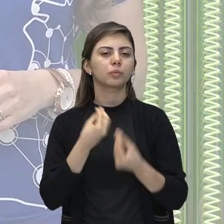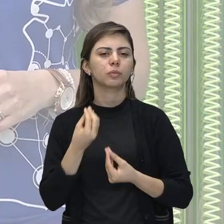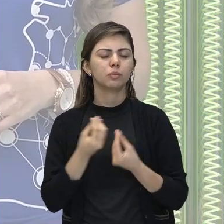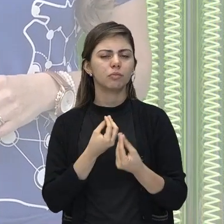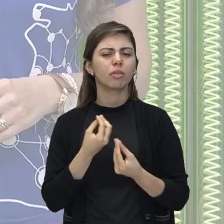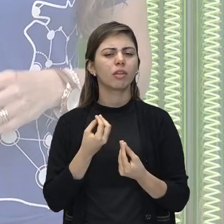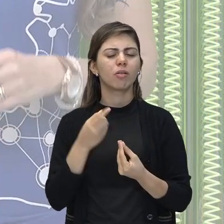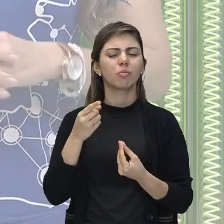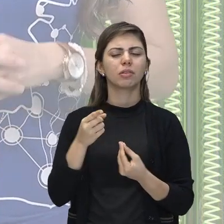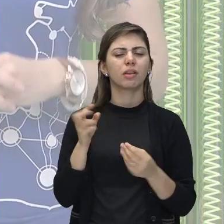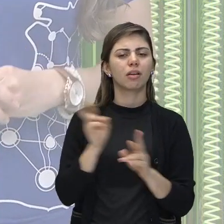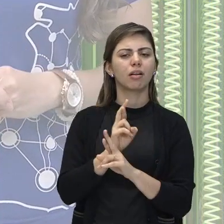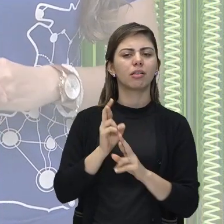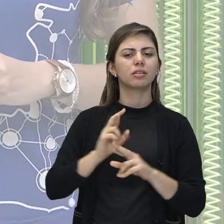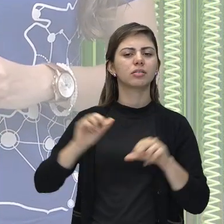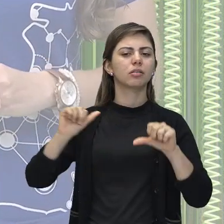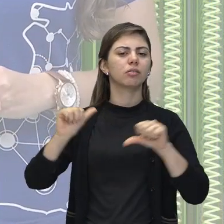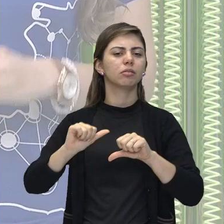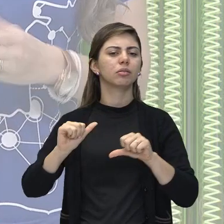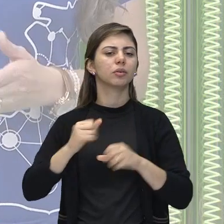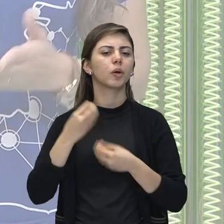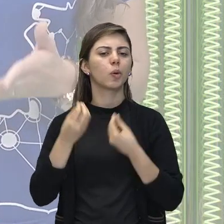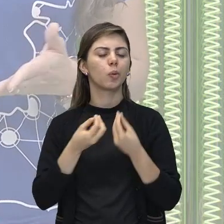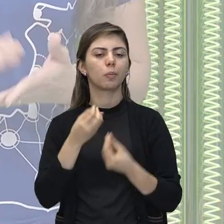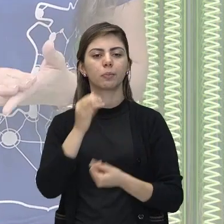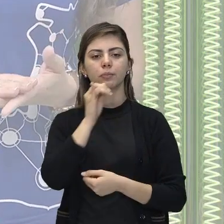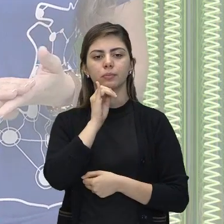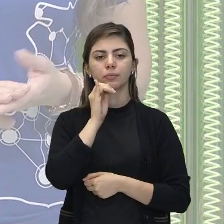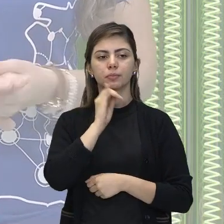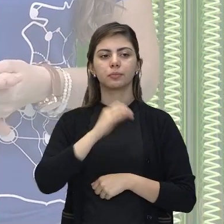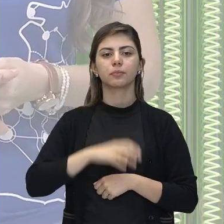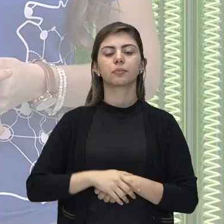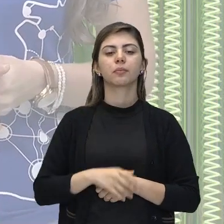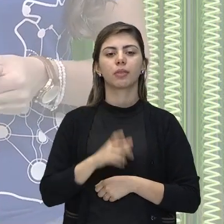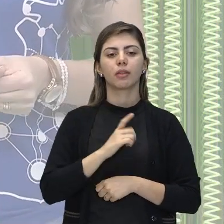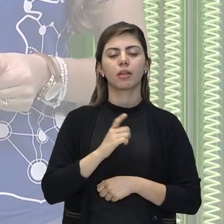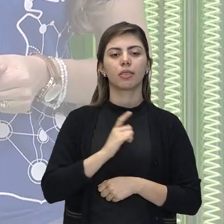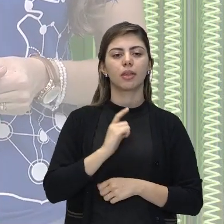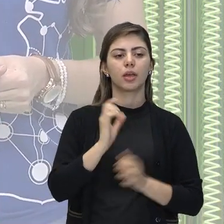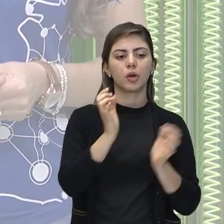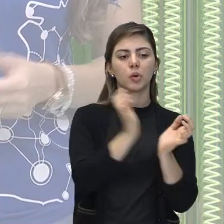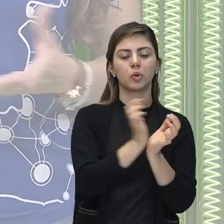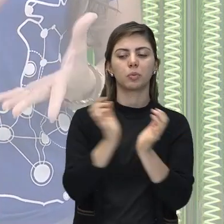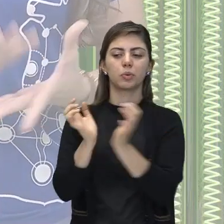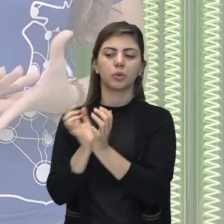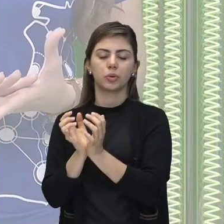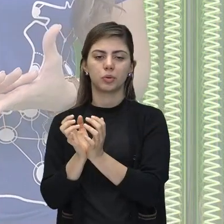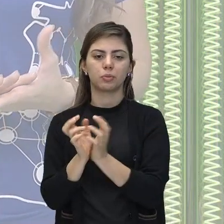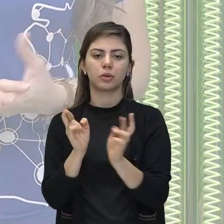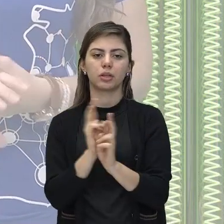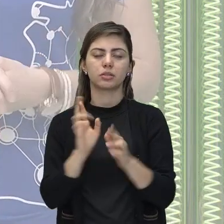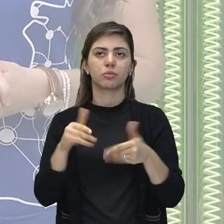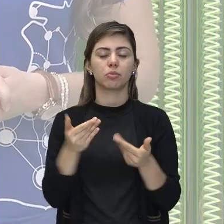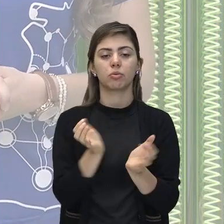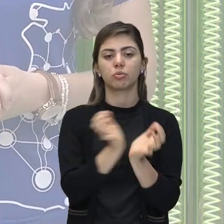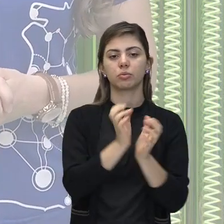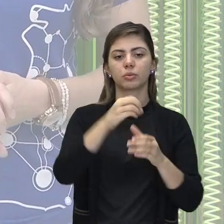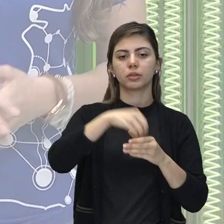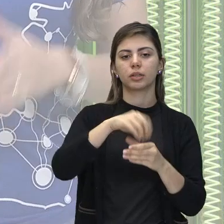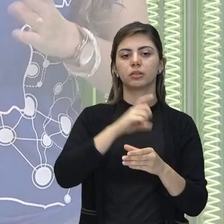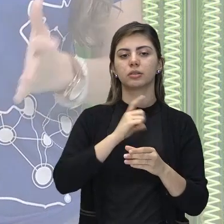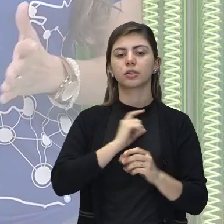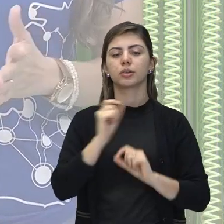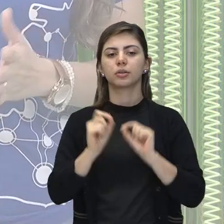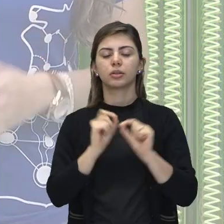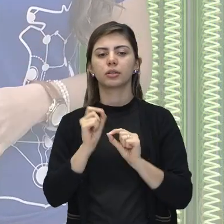ou negativas são aquelas em que um dos envolvidos não é beneficiado com a interação, ou